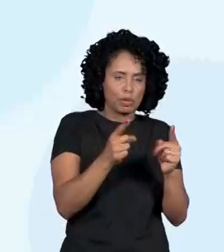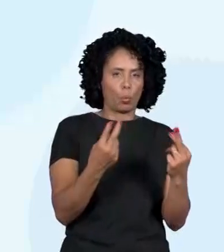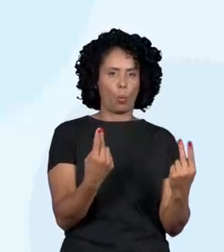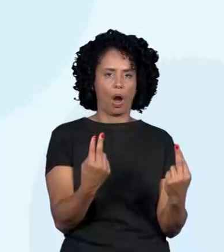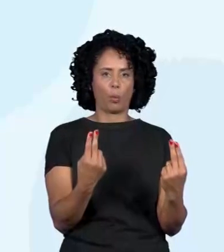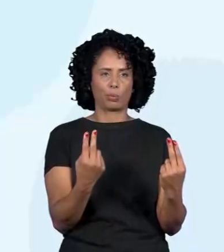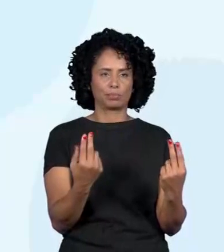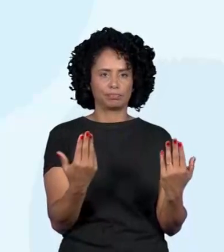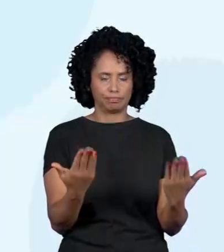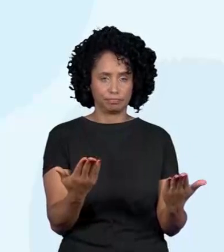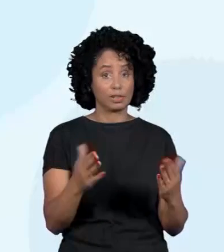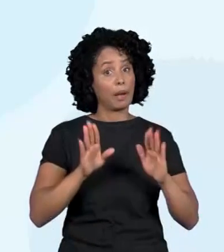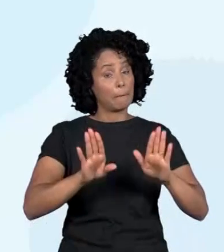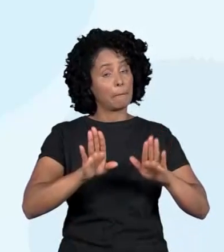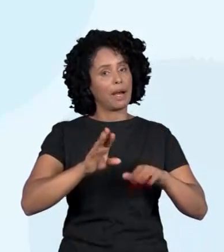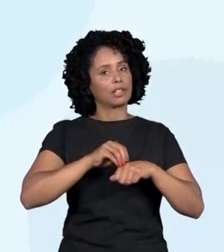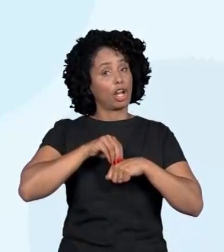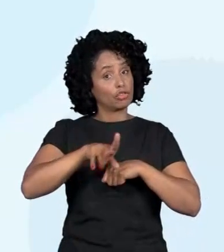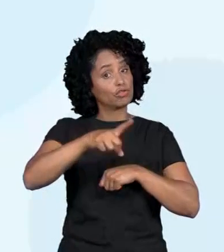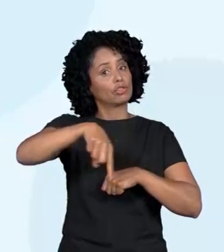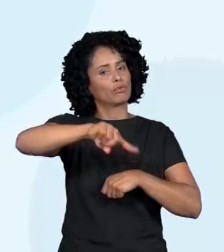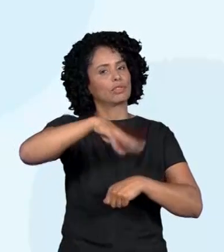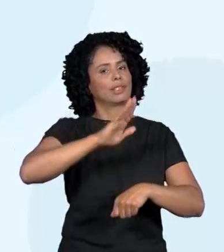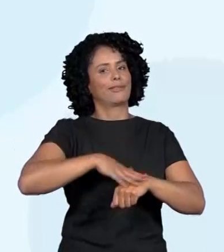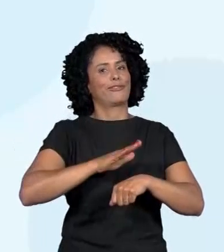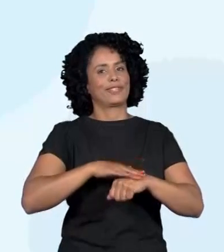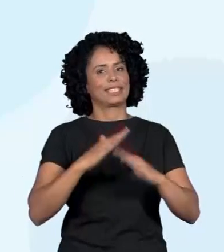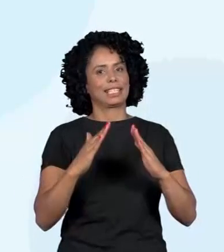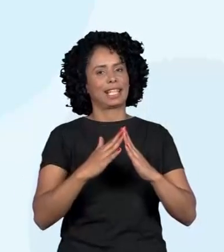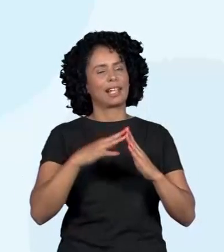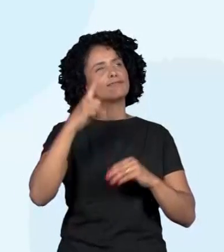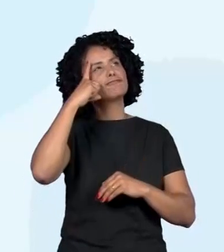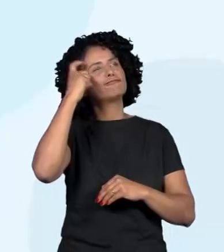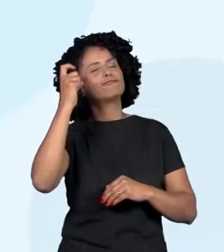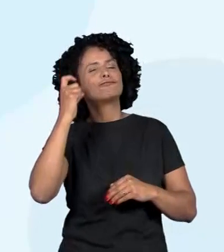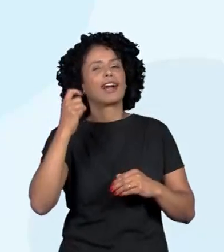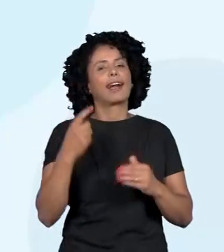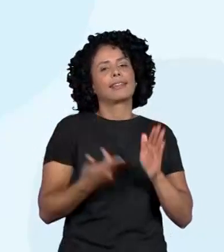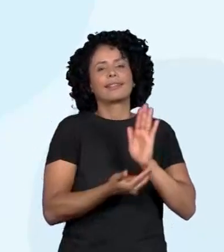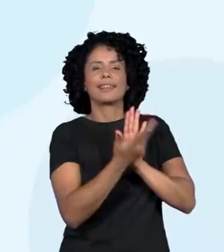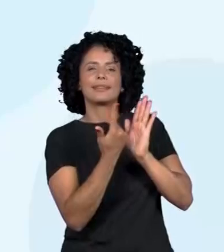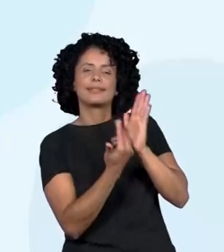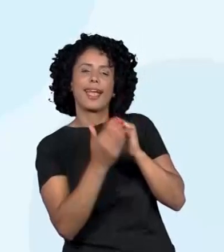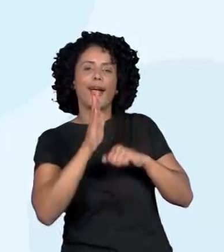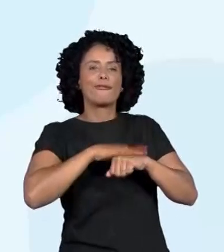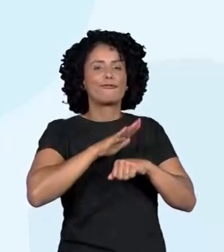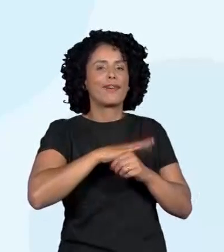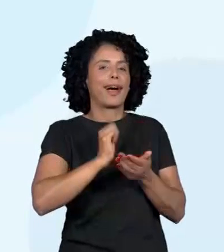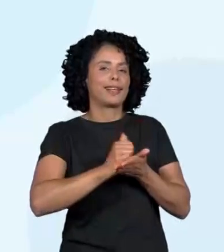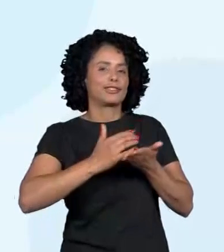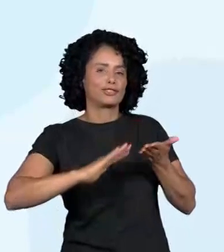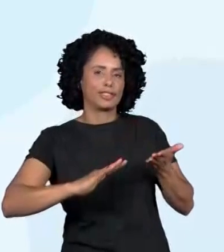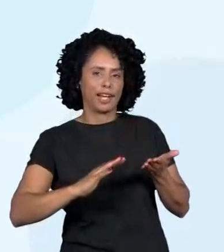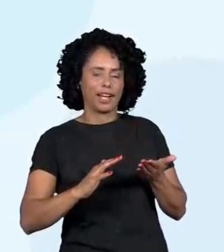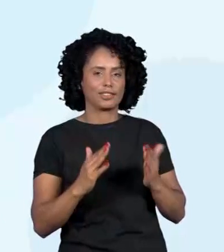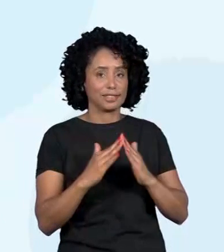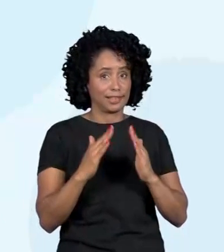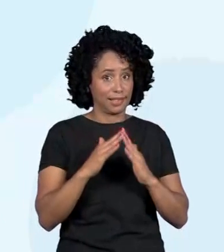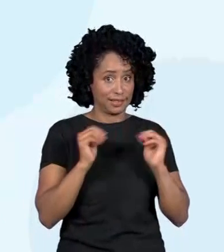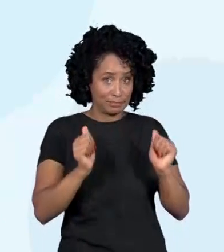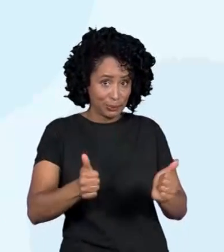vai ficar para vocês. Então, usem a criatividade e façam as suas atividades simétricas,